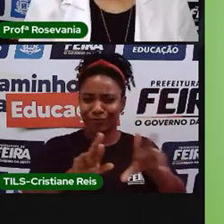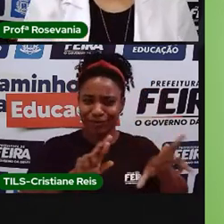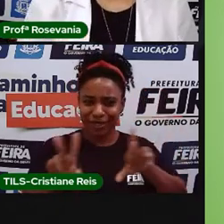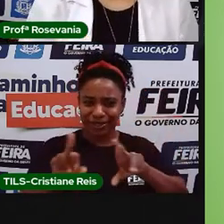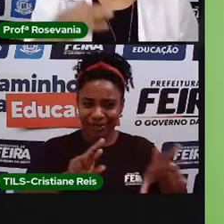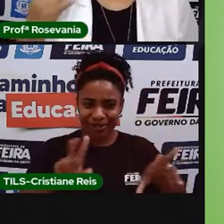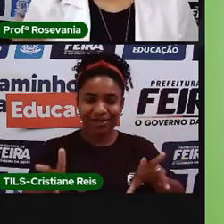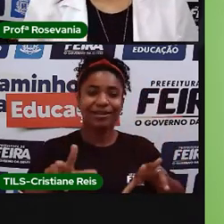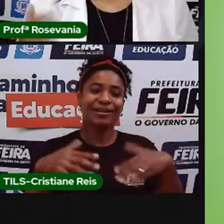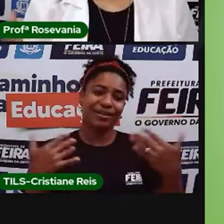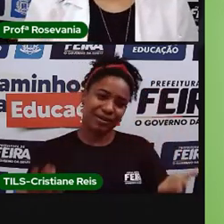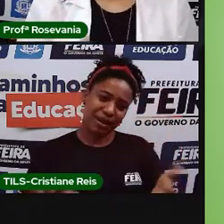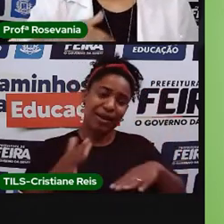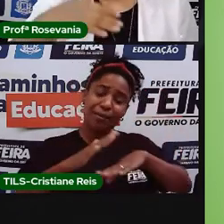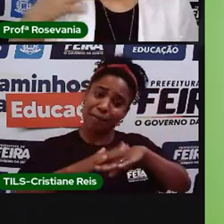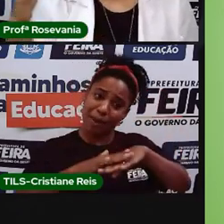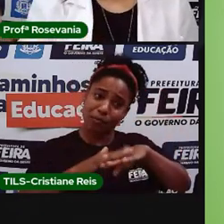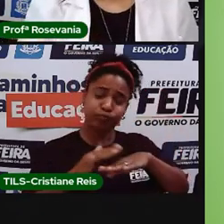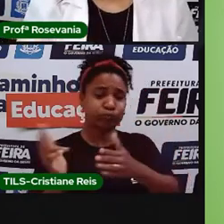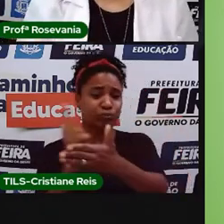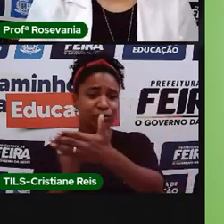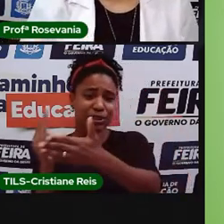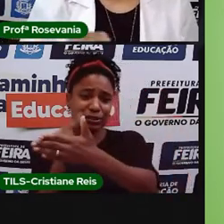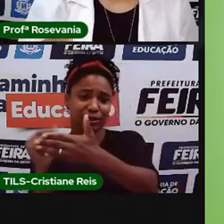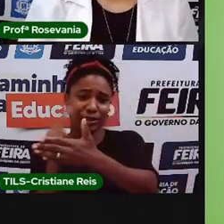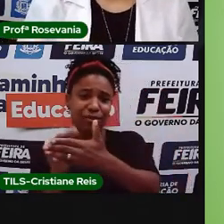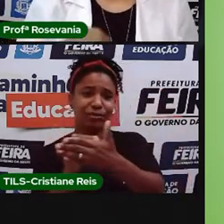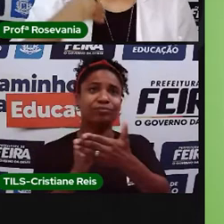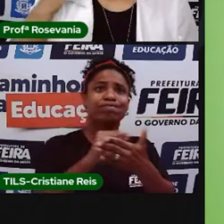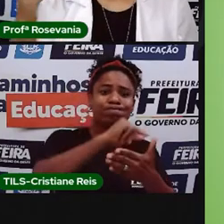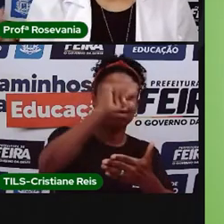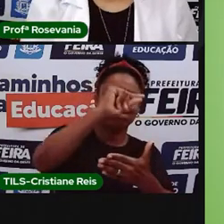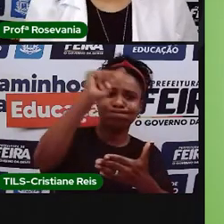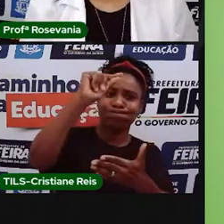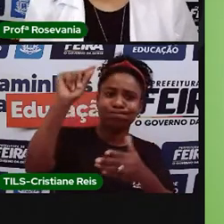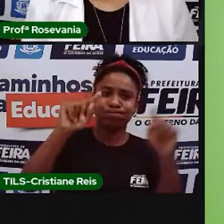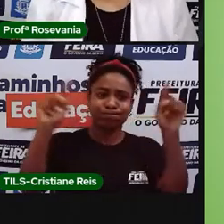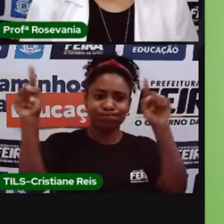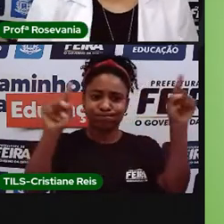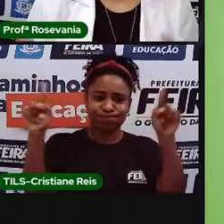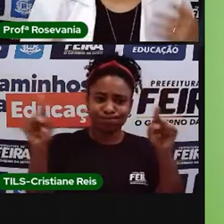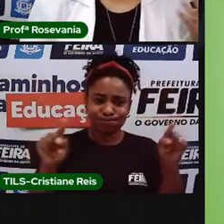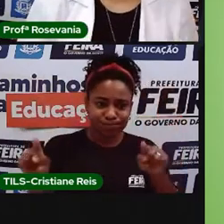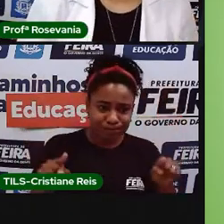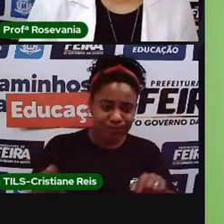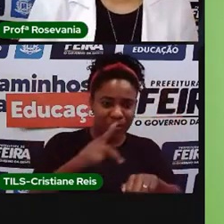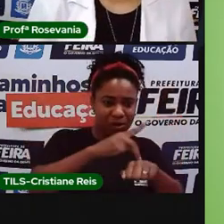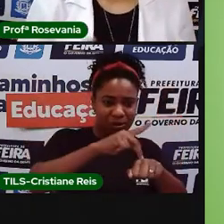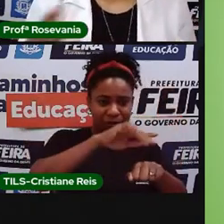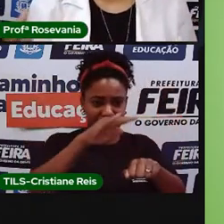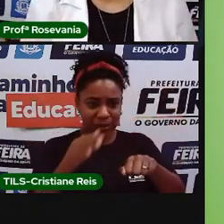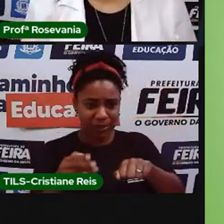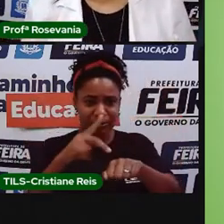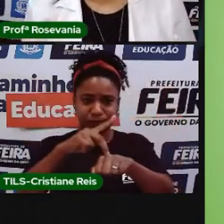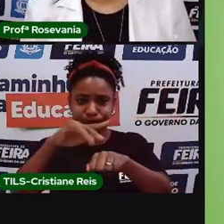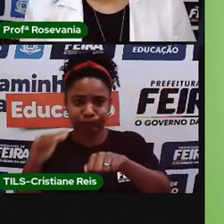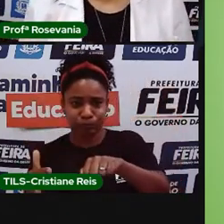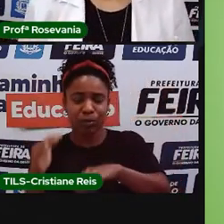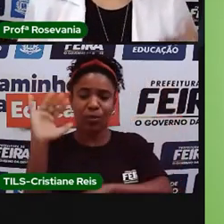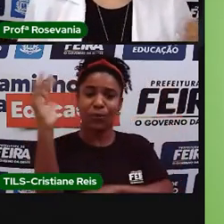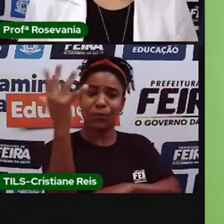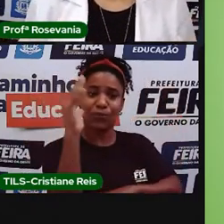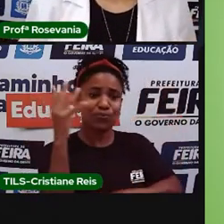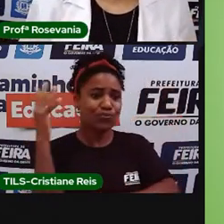era livre, então cada um tinha o seu traço, cada um tinha um jeito de fazer montanha, de representar árvore, de representar